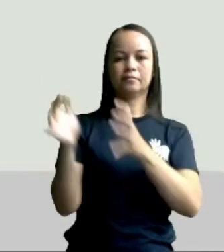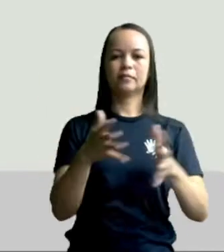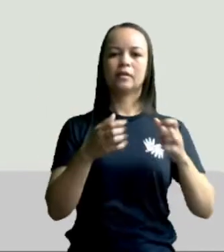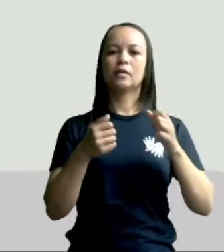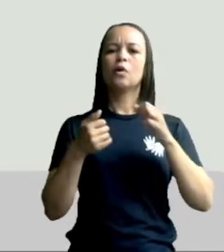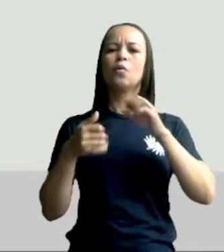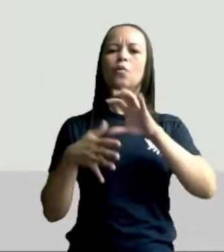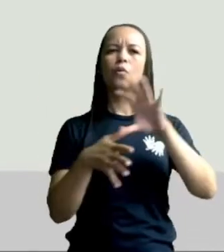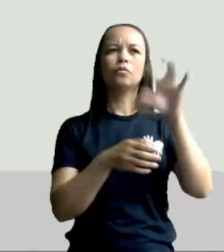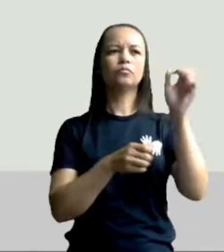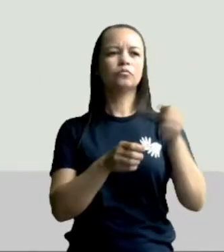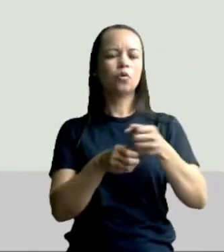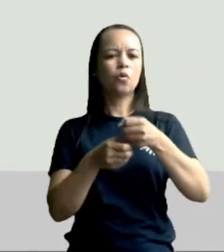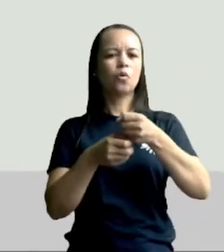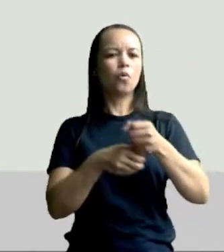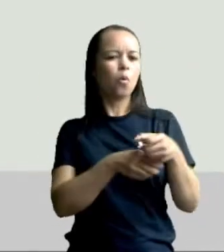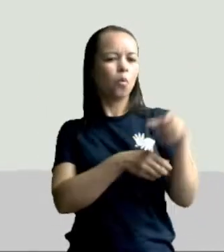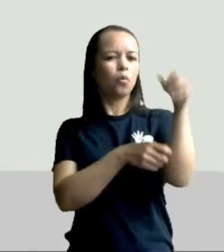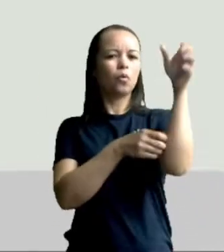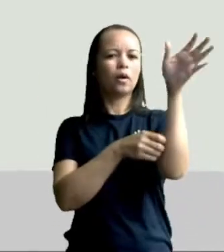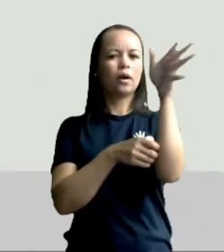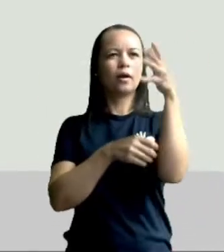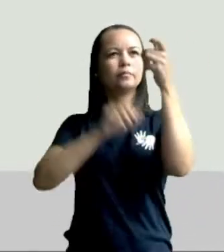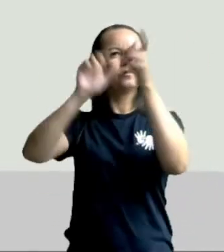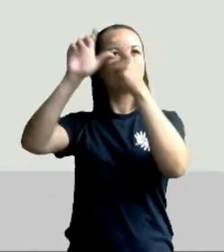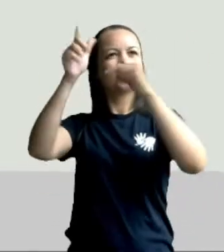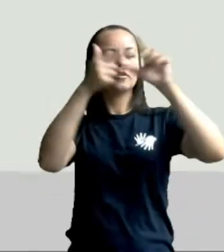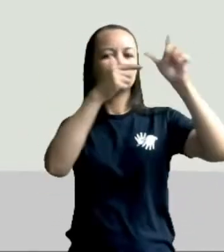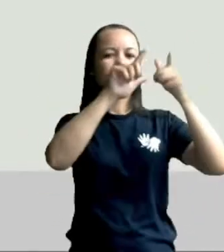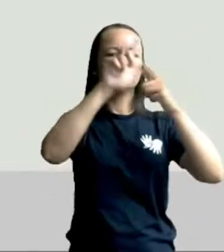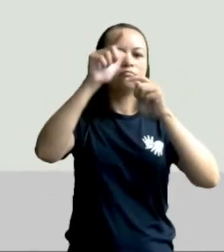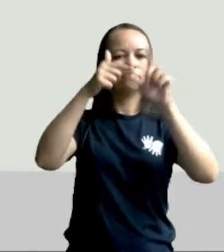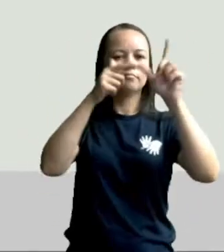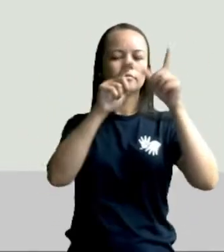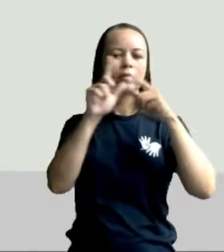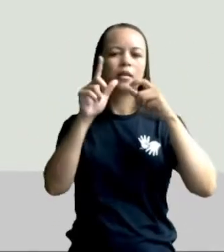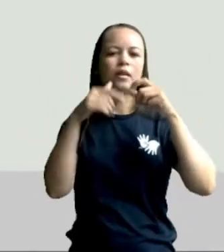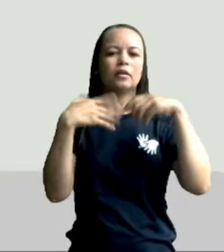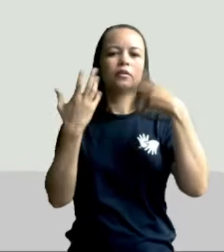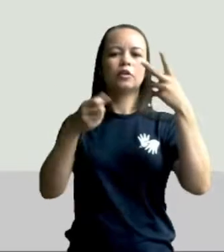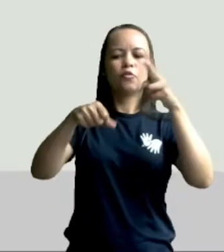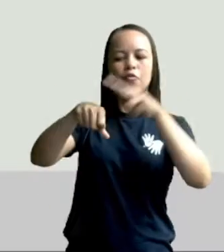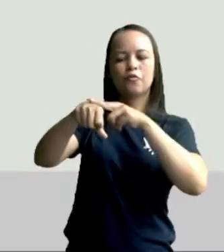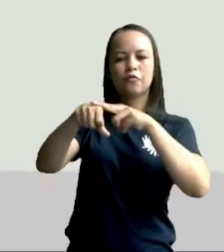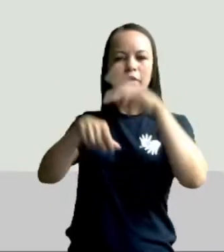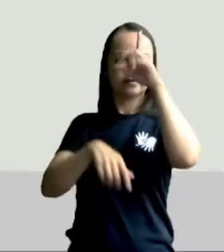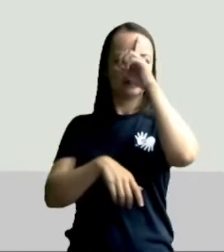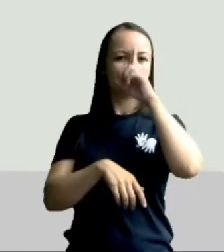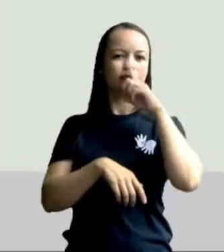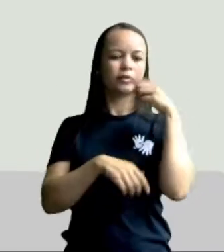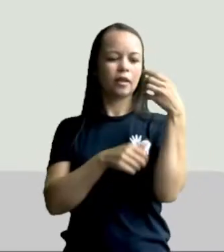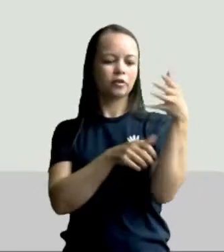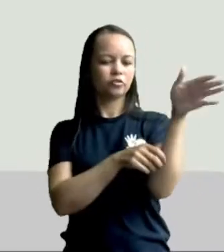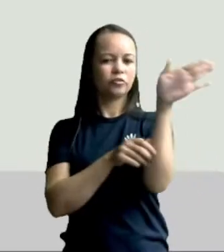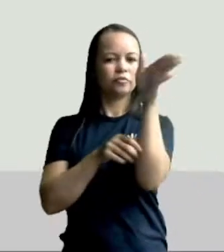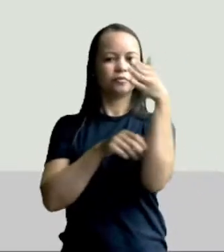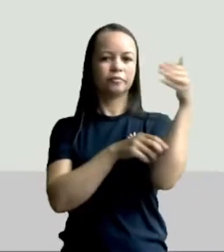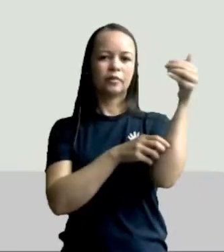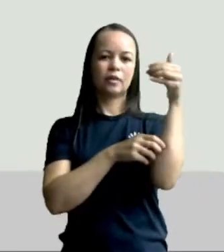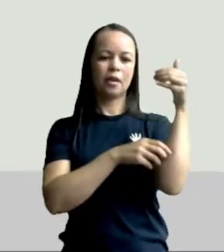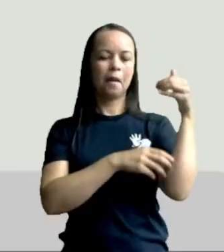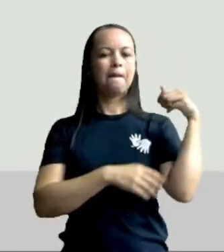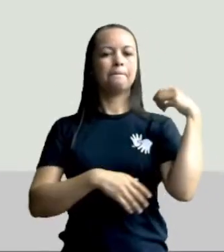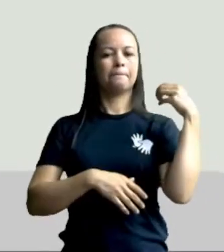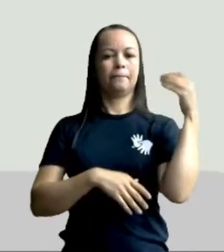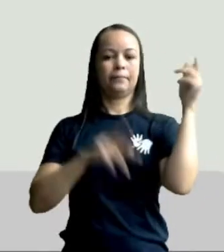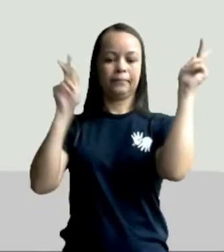o lábaro que estentas estrelado. E digo o verde louro dessa fábula, paz no